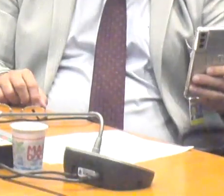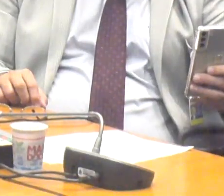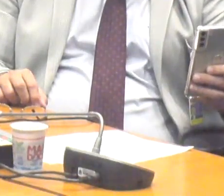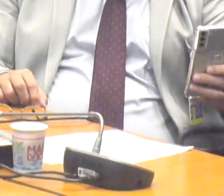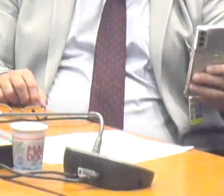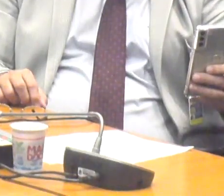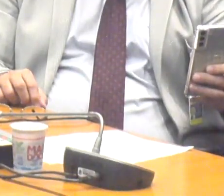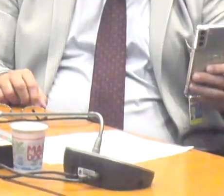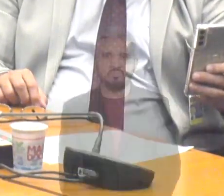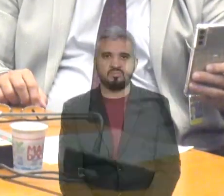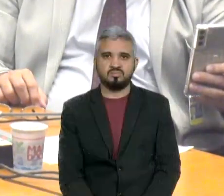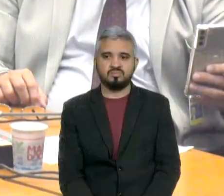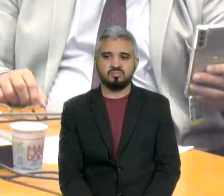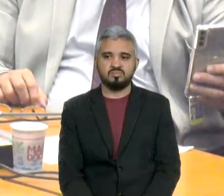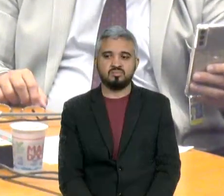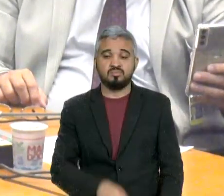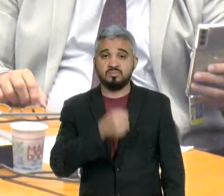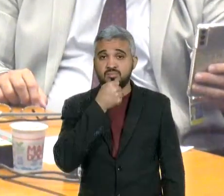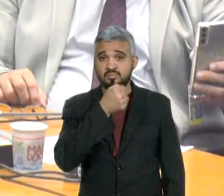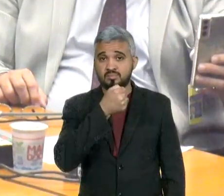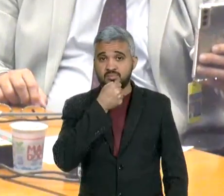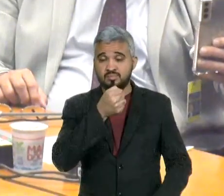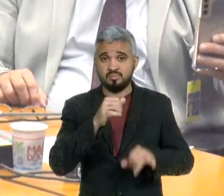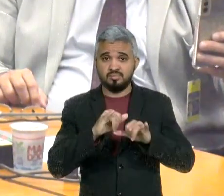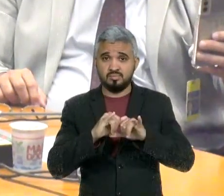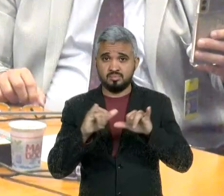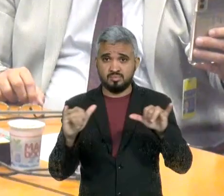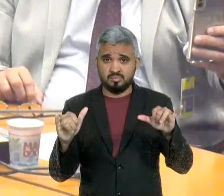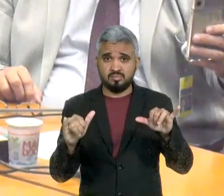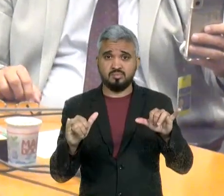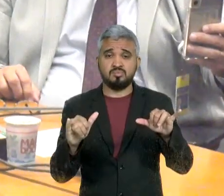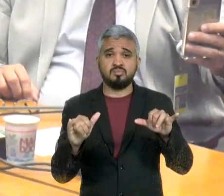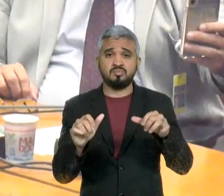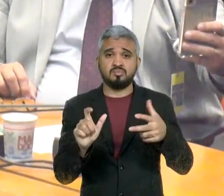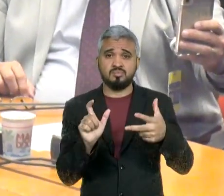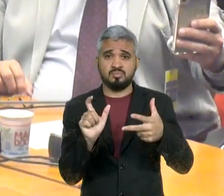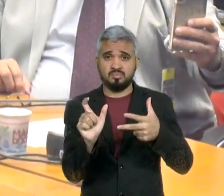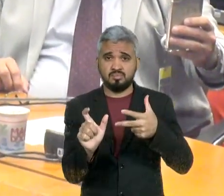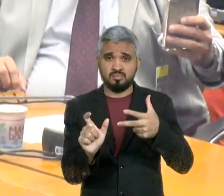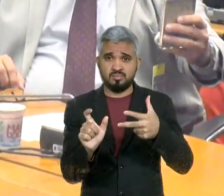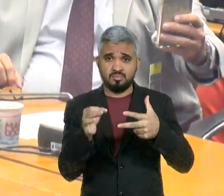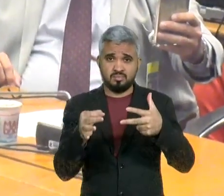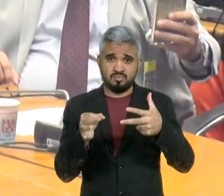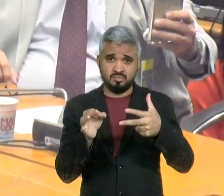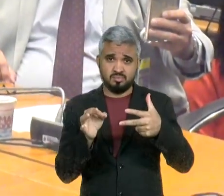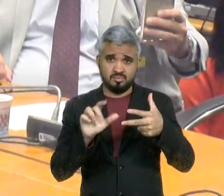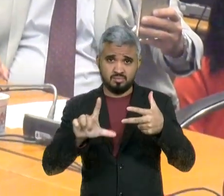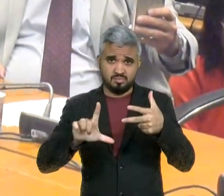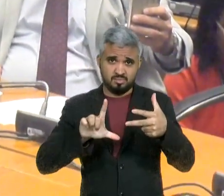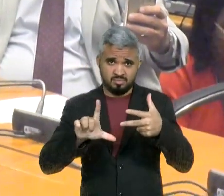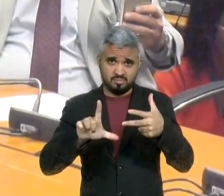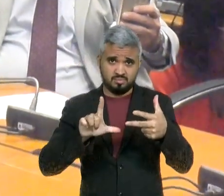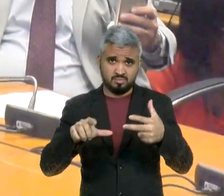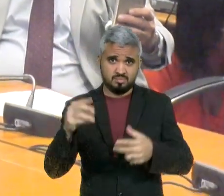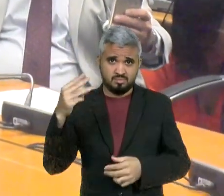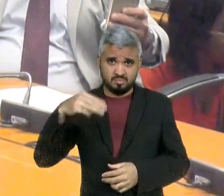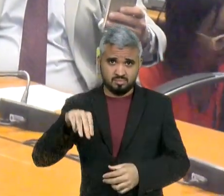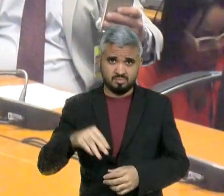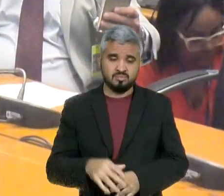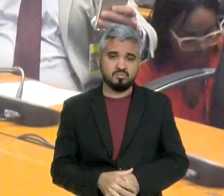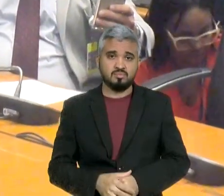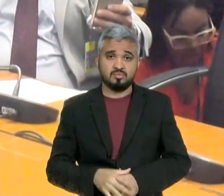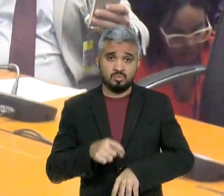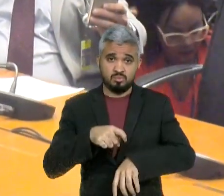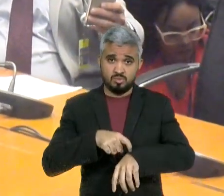Assembleia Legislativa do Maranhão. Nesse momento, os deputados usam o tempo na tribuna durante o pequeno